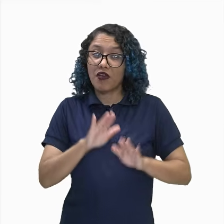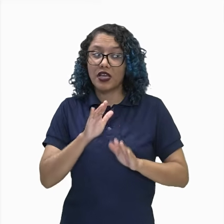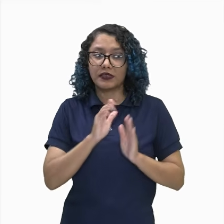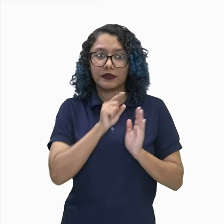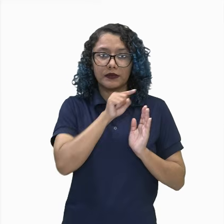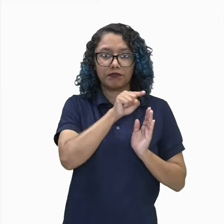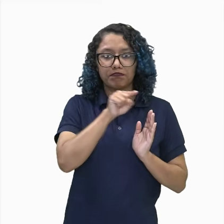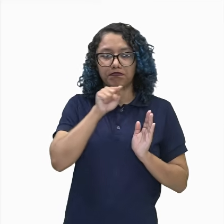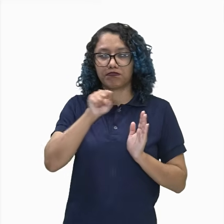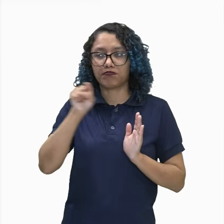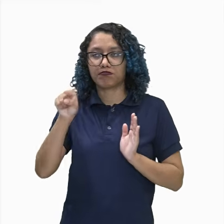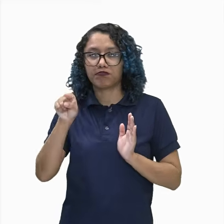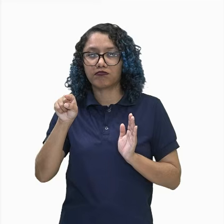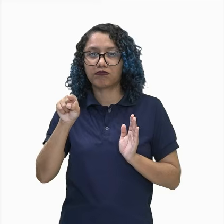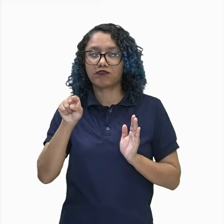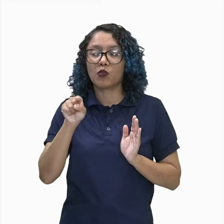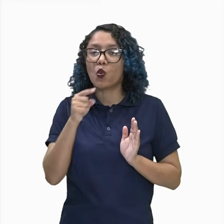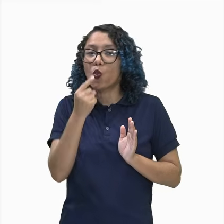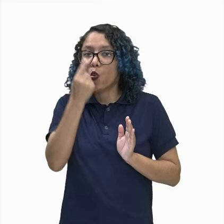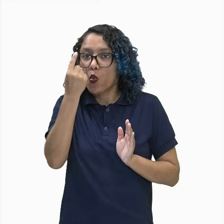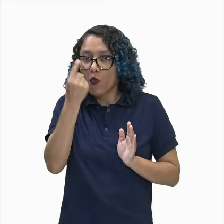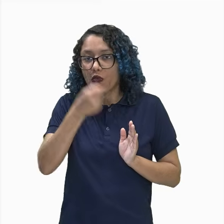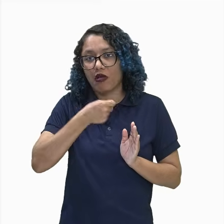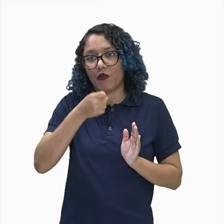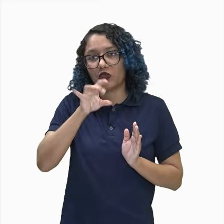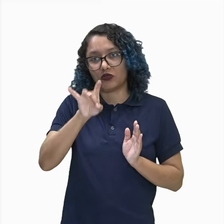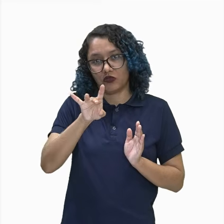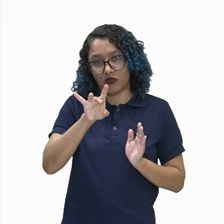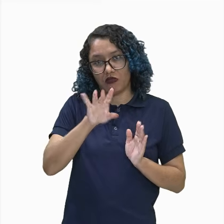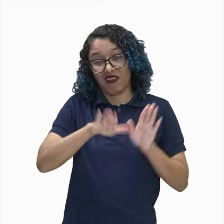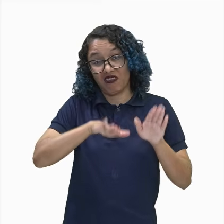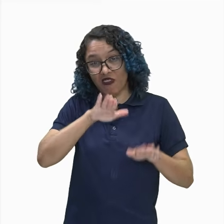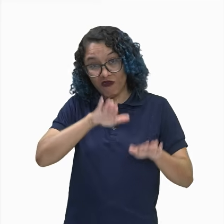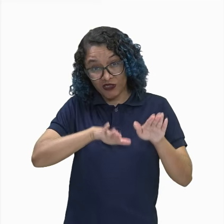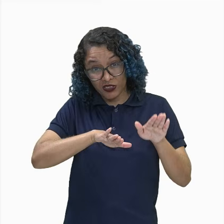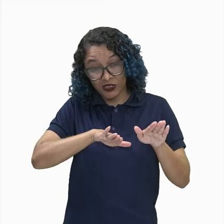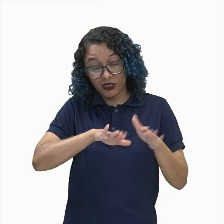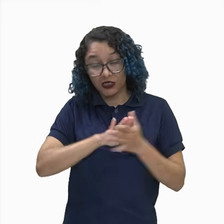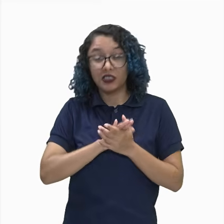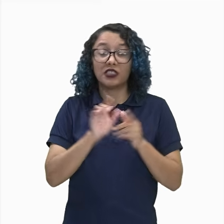reportagem apenas. E é comum também